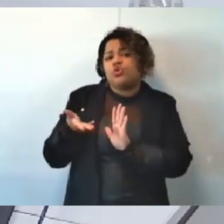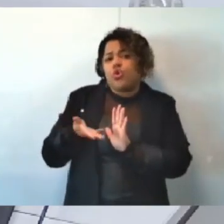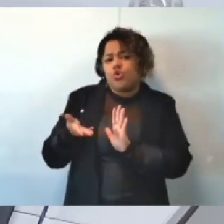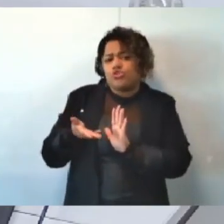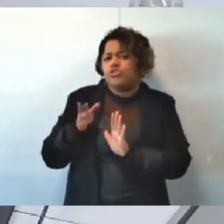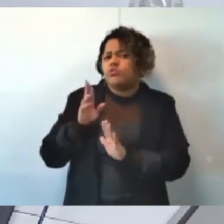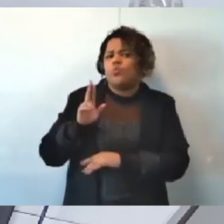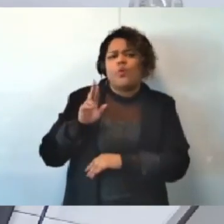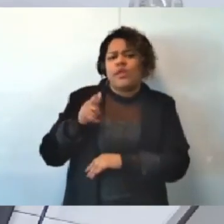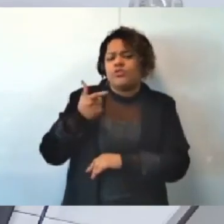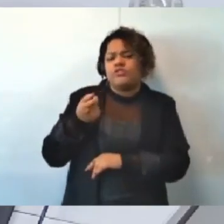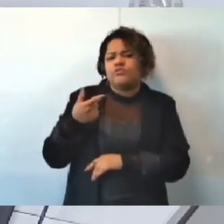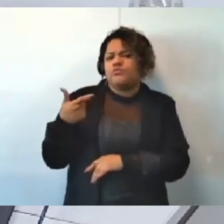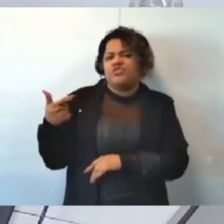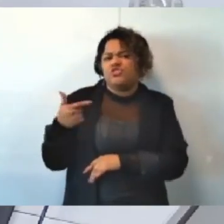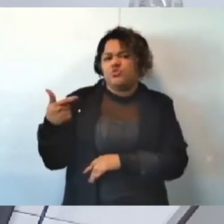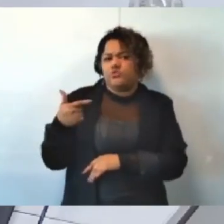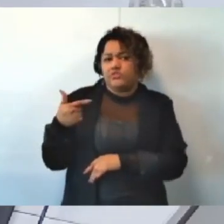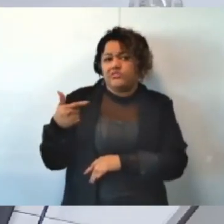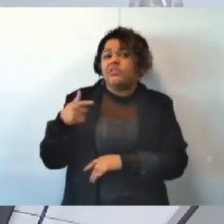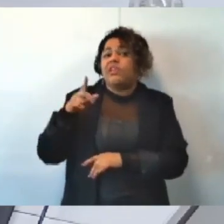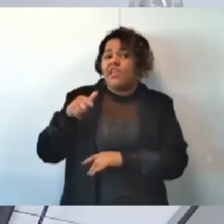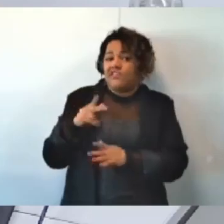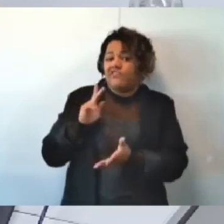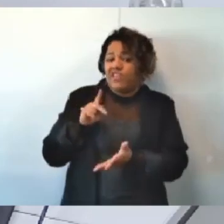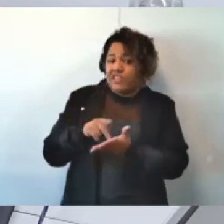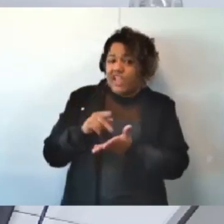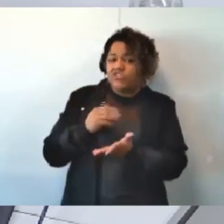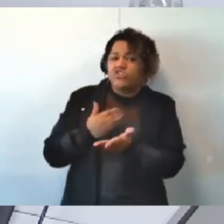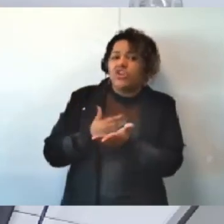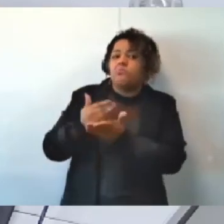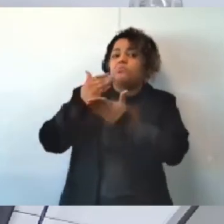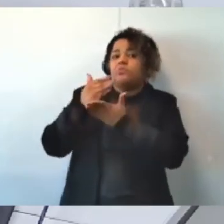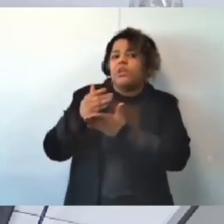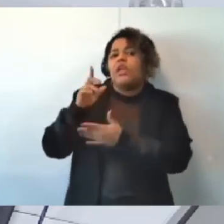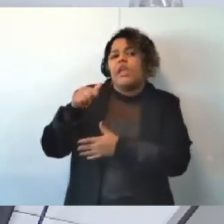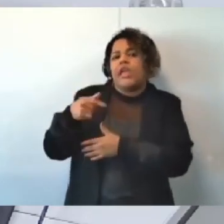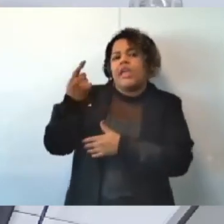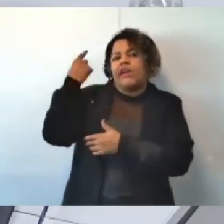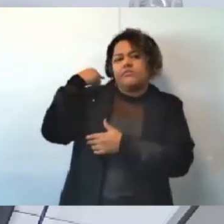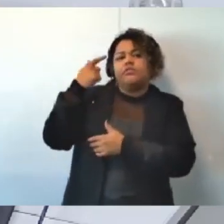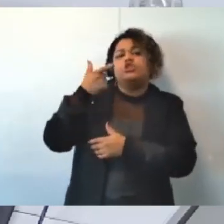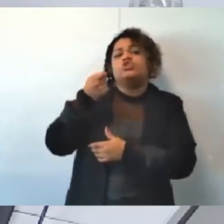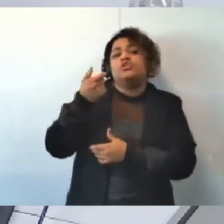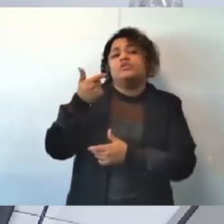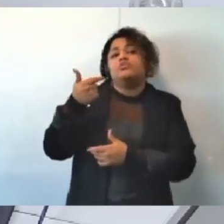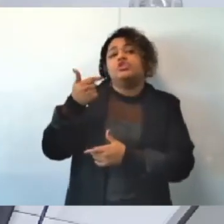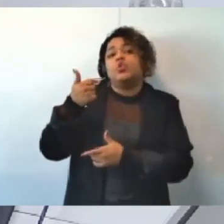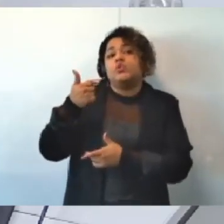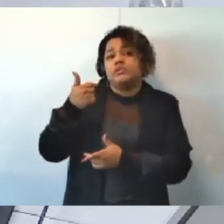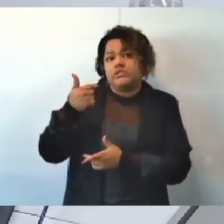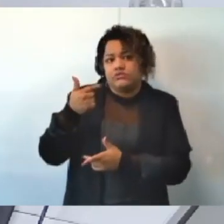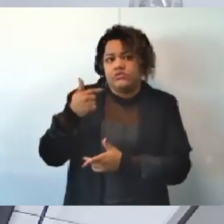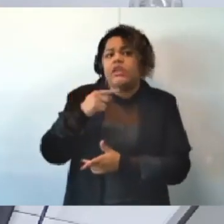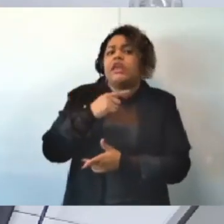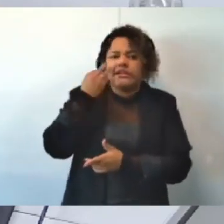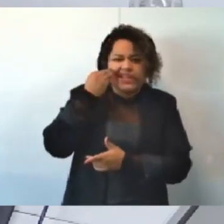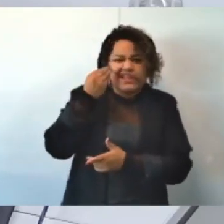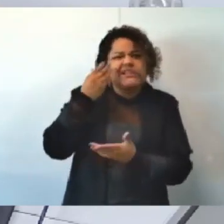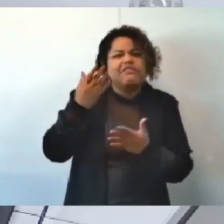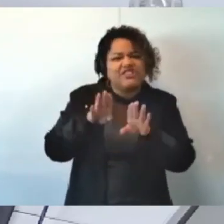Era até de 2012, né? Que eles tentaram fechar e nós, moradores, entramos e conseguimos barrar